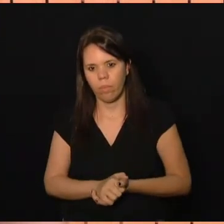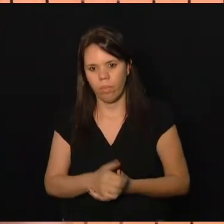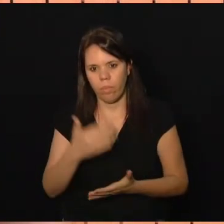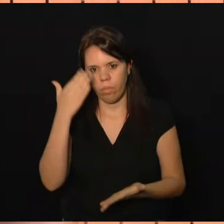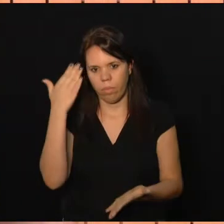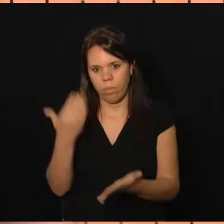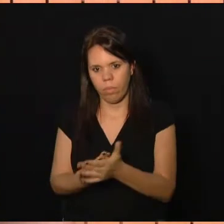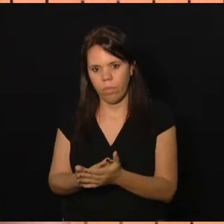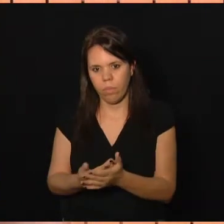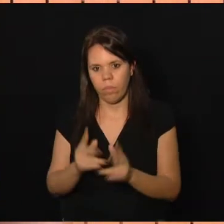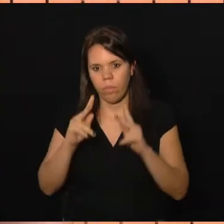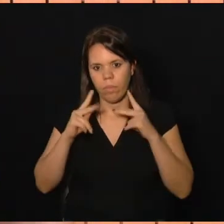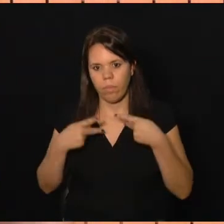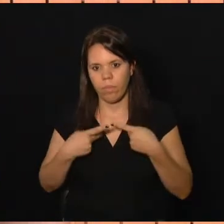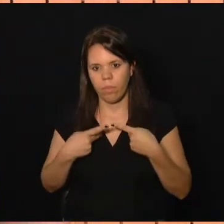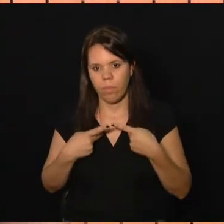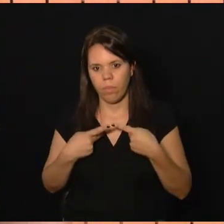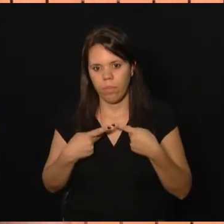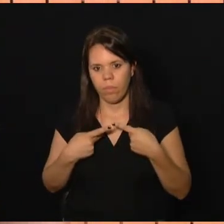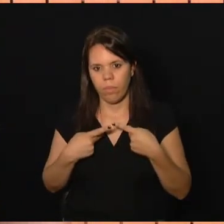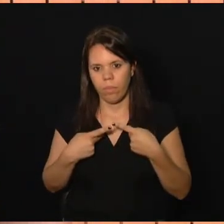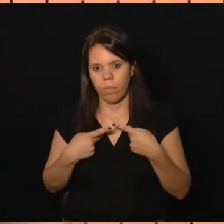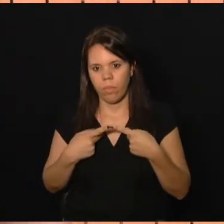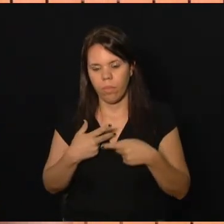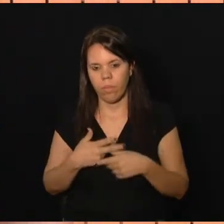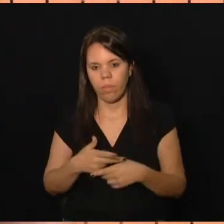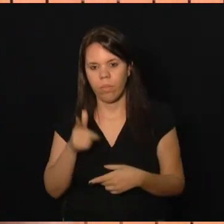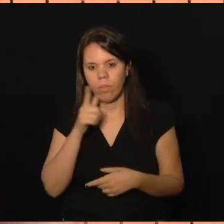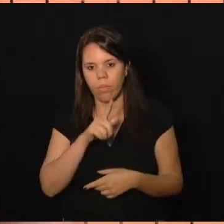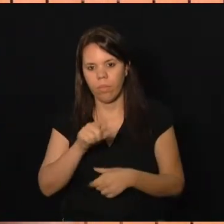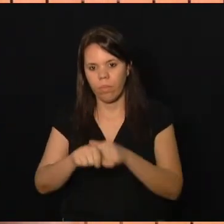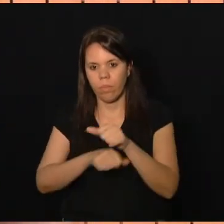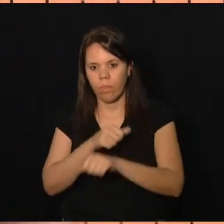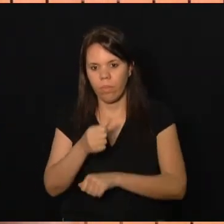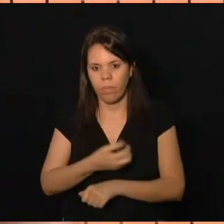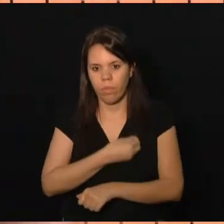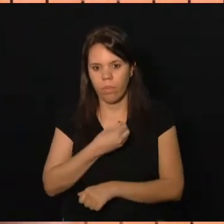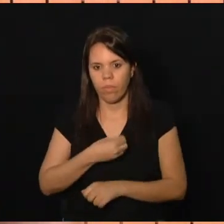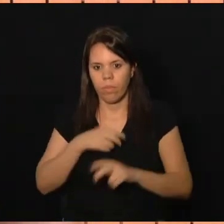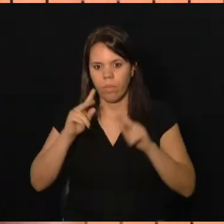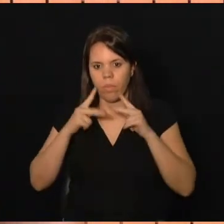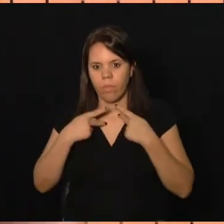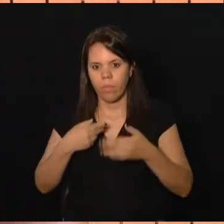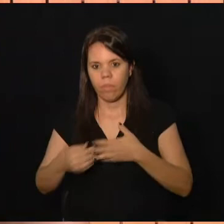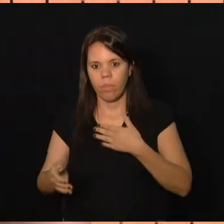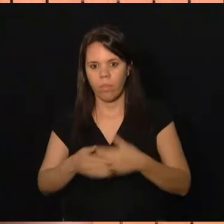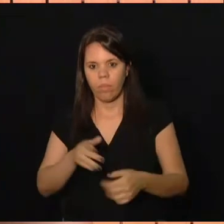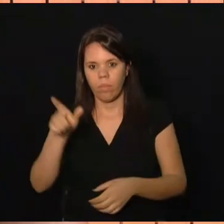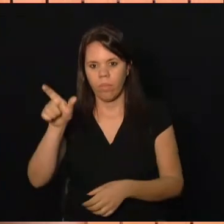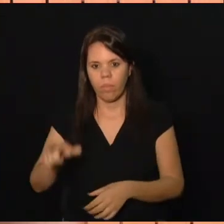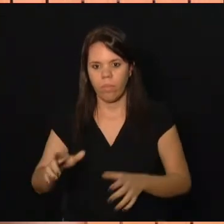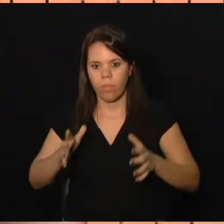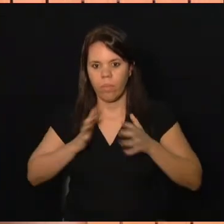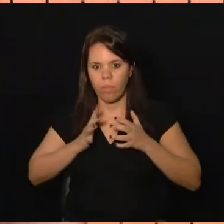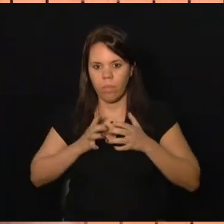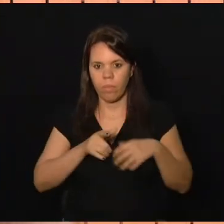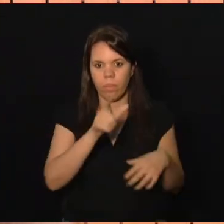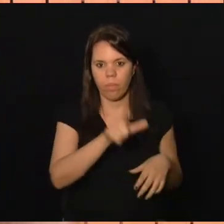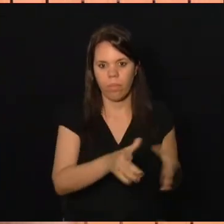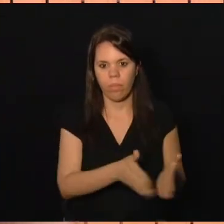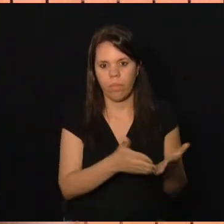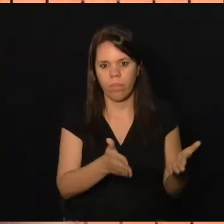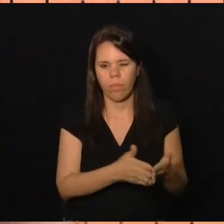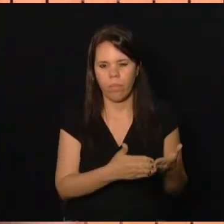acreditar no ser humano e acreditar na recuperação de qualquer ser humano. Independente se seja uma pessoa rica ou seja uma pessoa